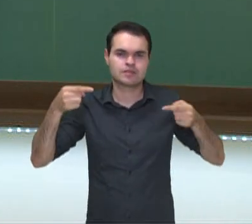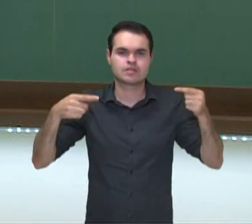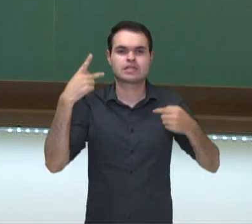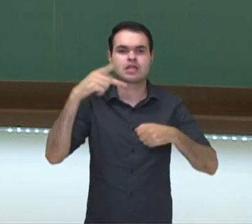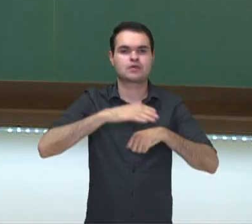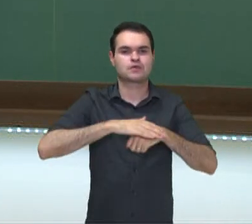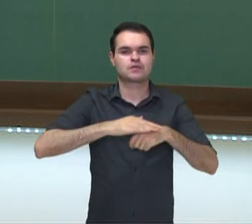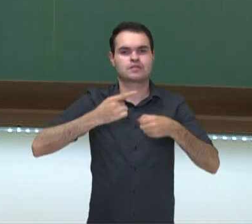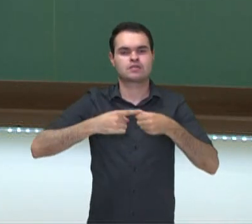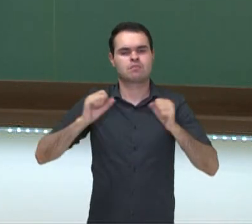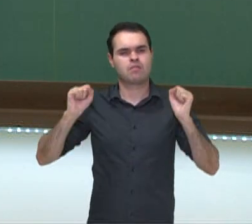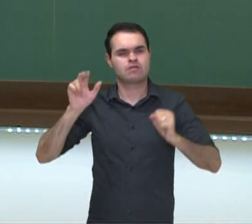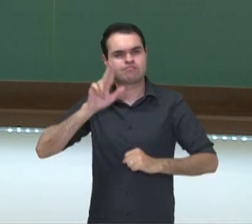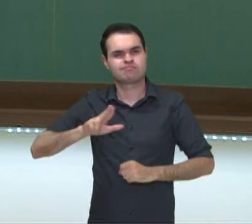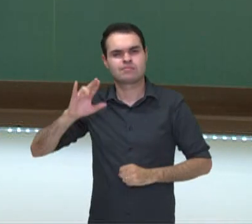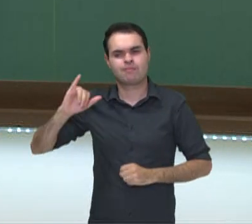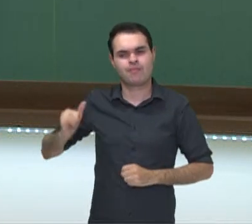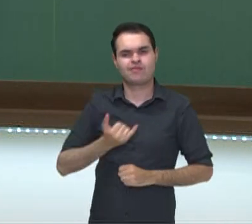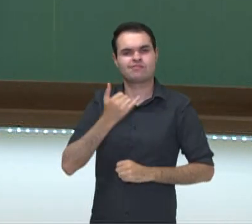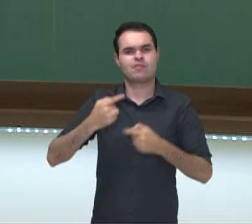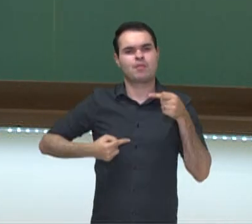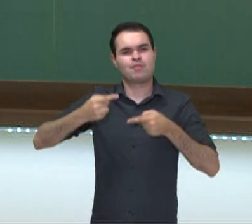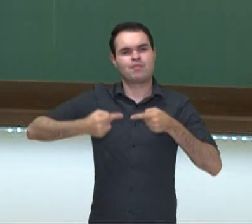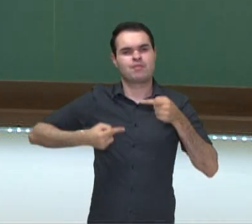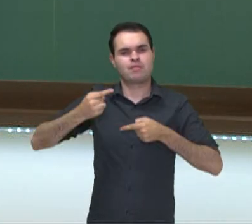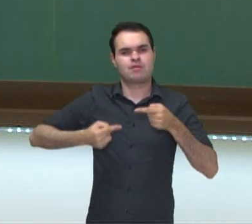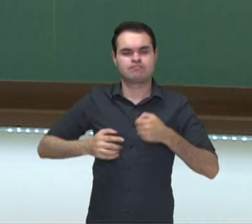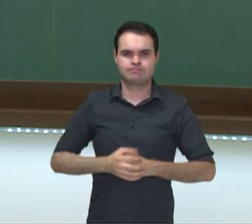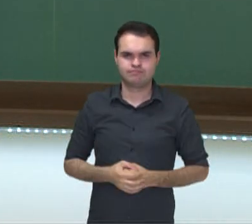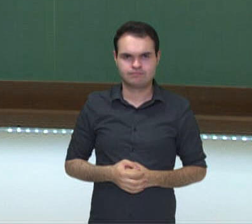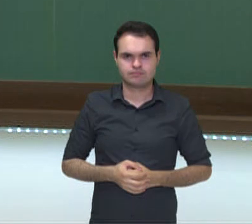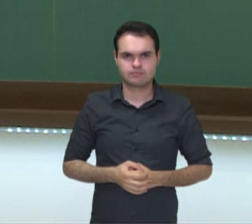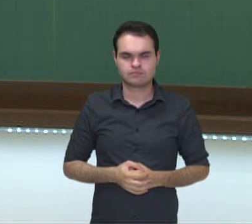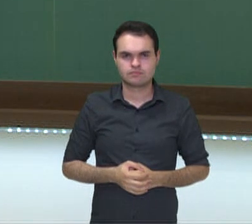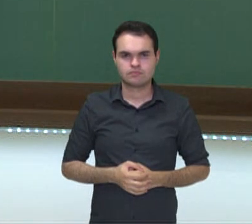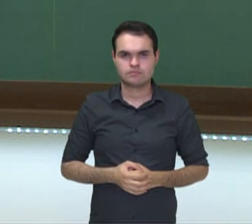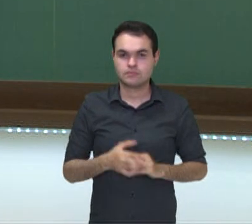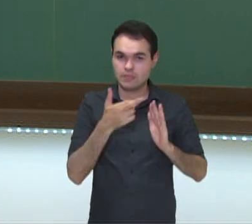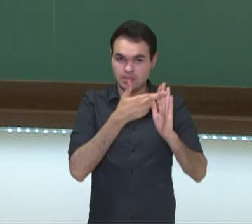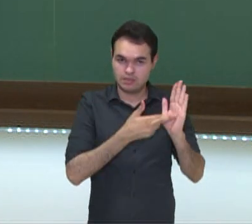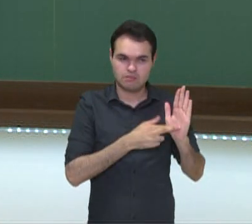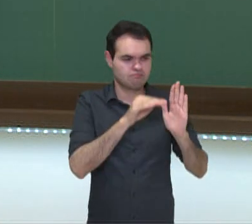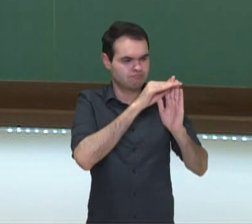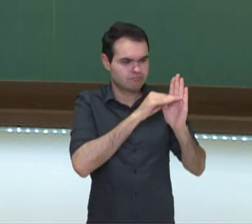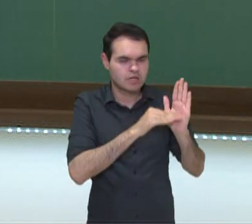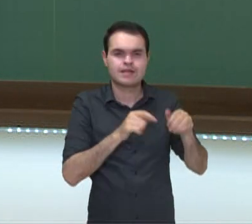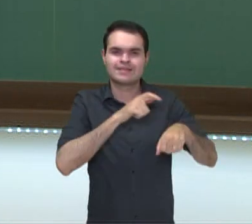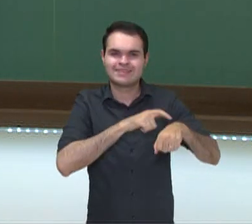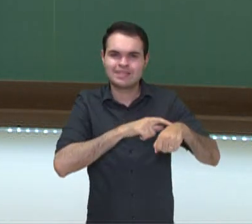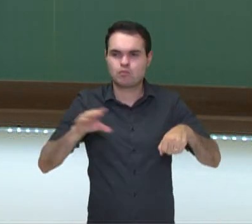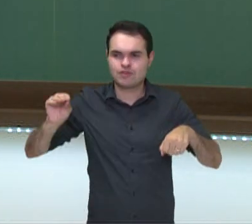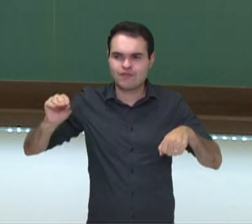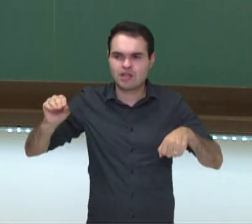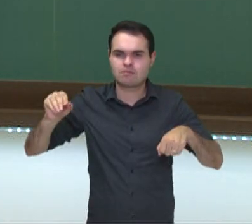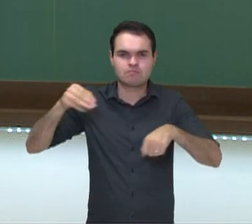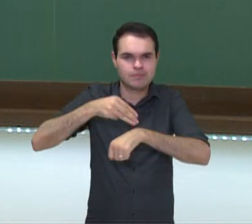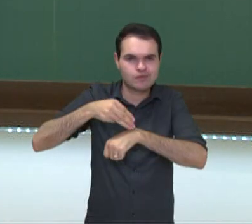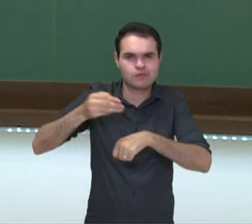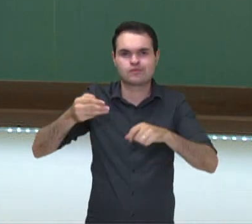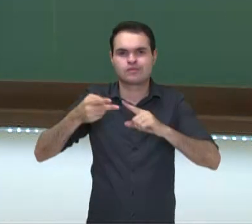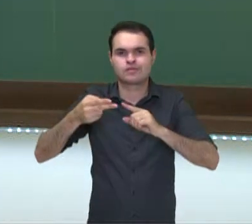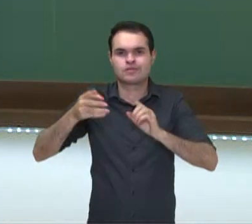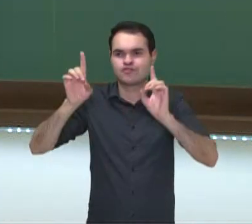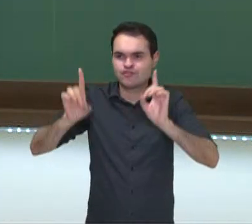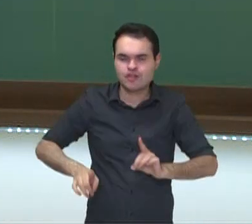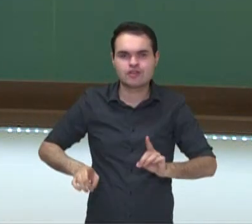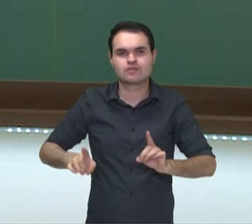pode utilizar isso para debater o que está ocorrendo. Defina as regras, tempo de fala, direito a réplicas, direito